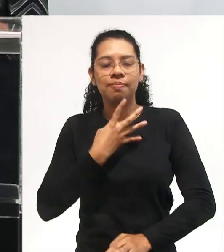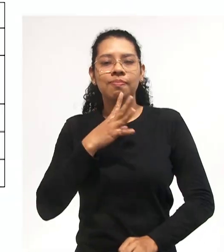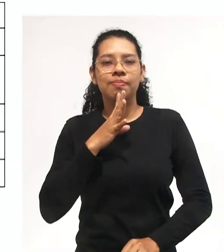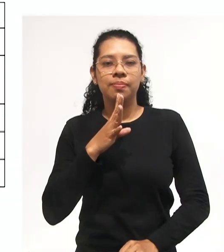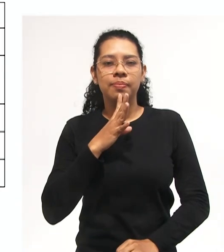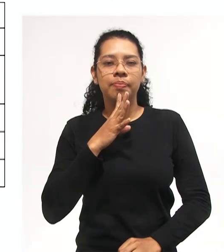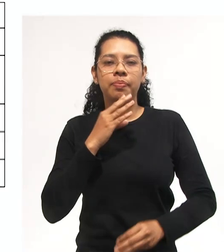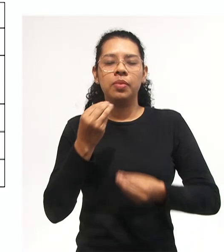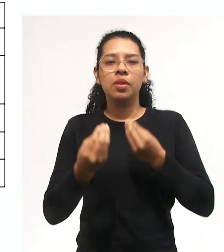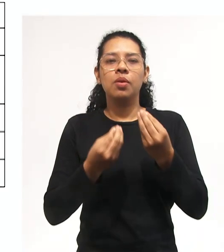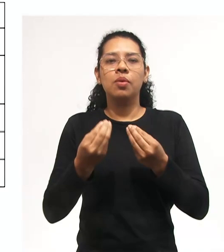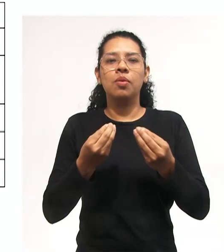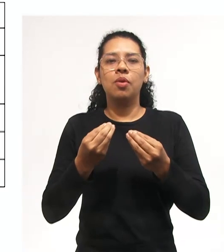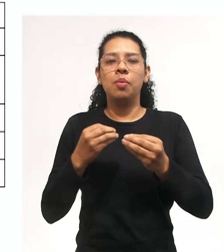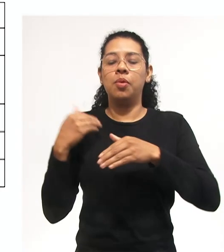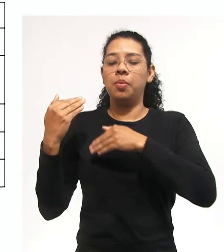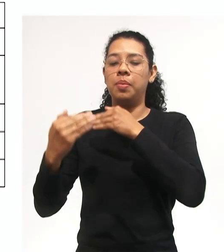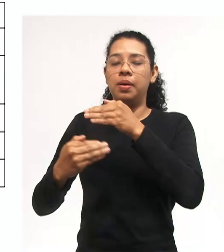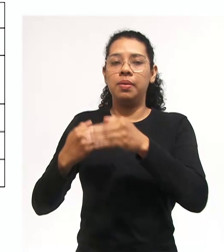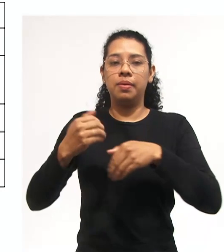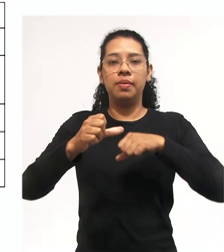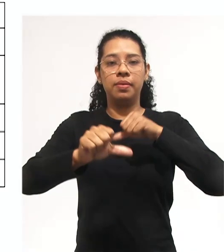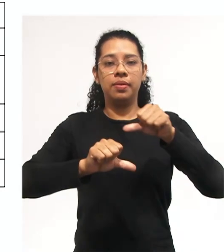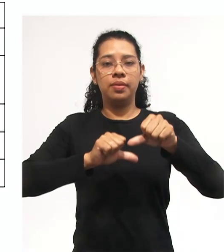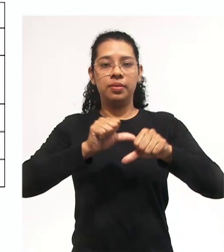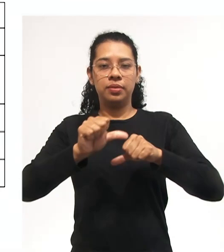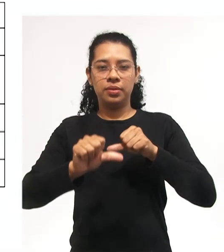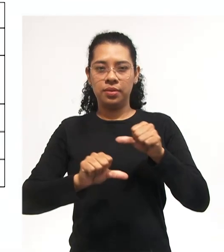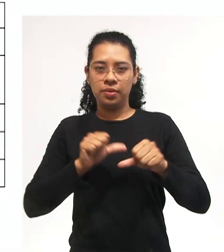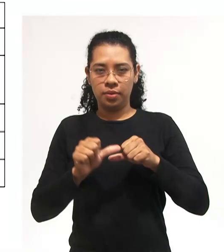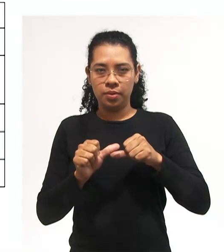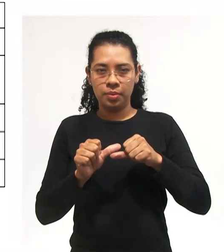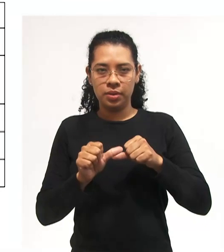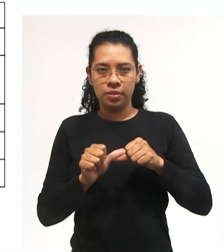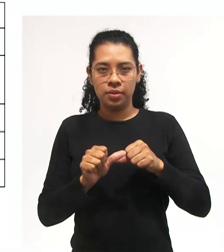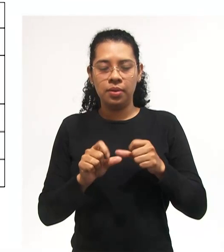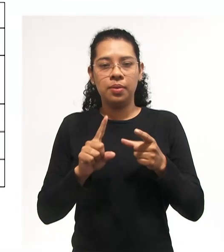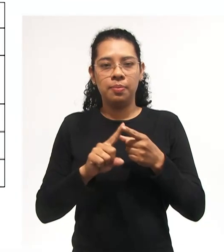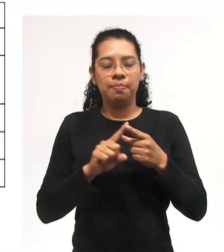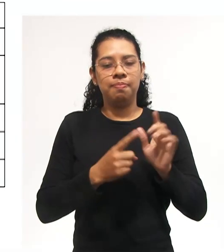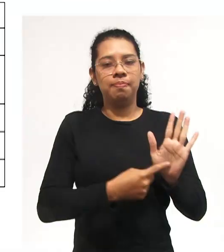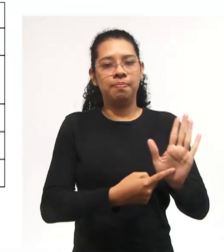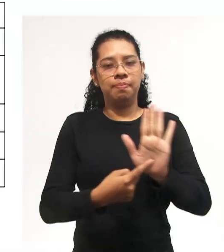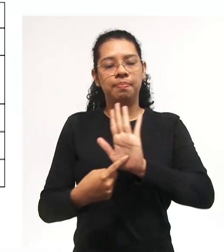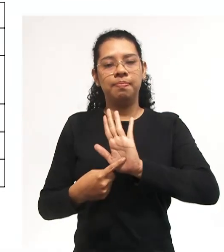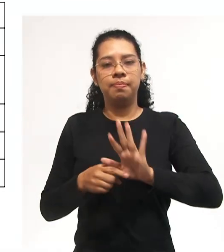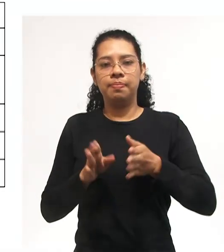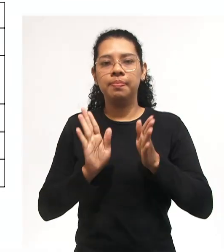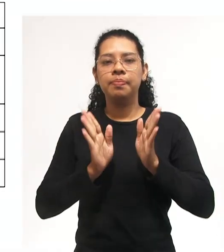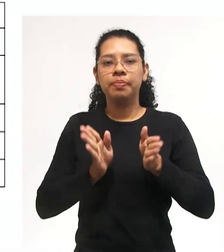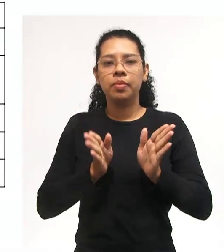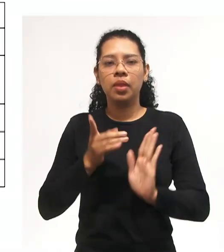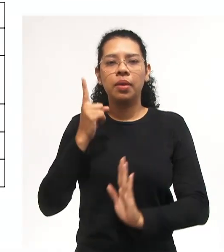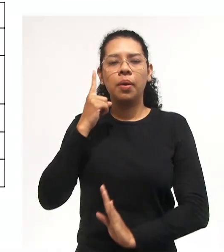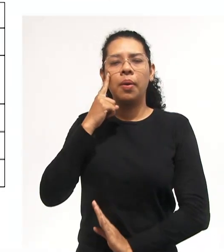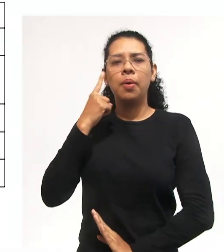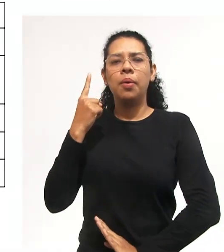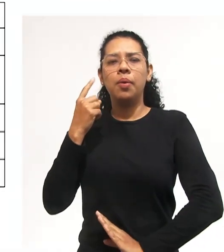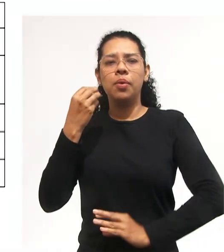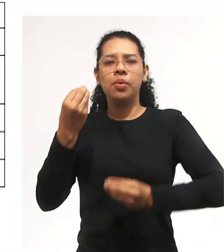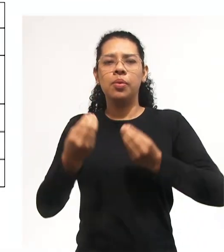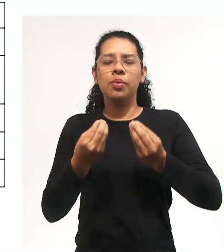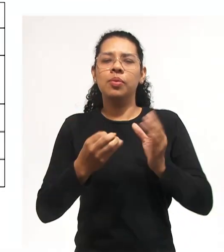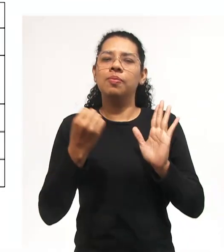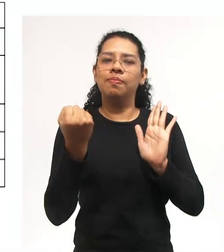tempo. Então, essa transformação, ao longo do tempo, eu trouxe aqui alguns aspectos interessantes e